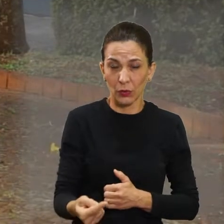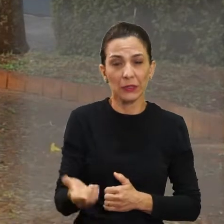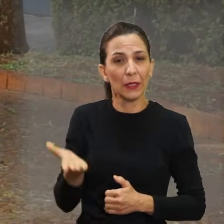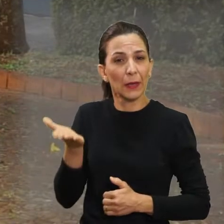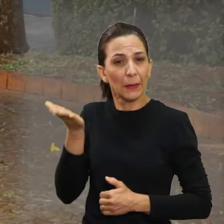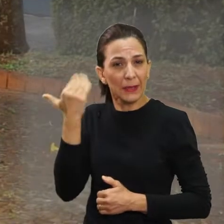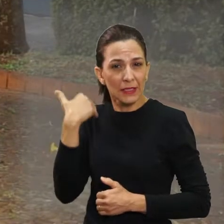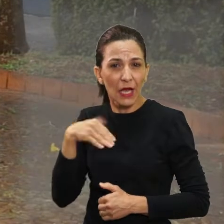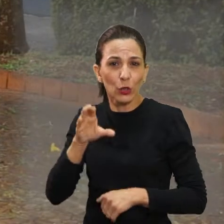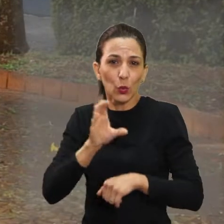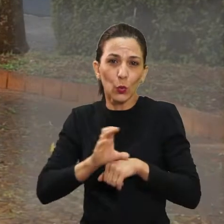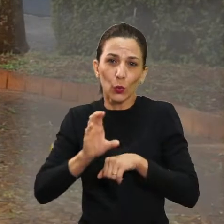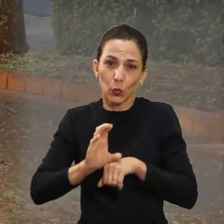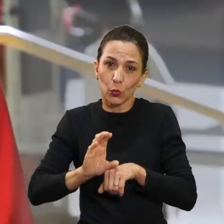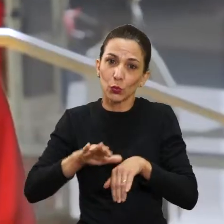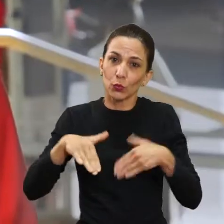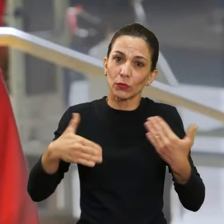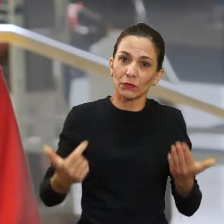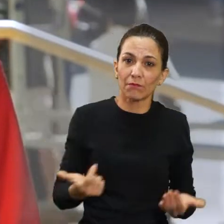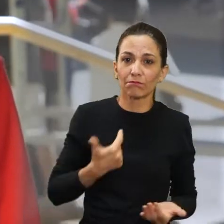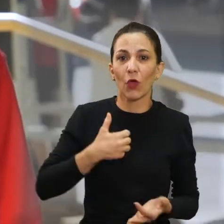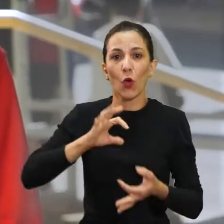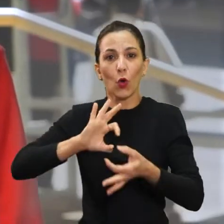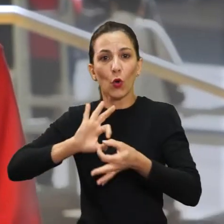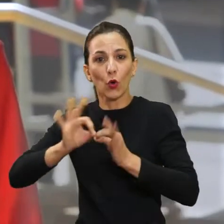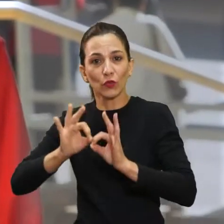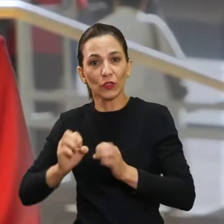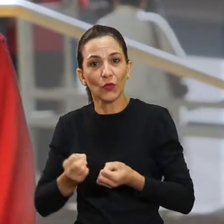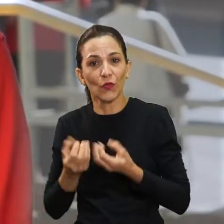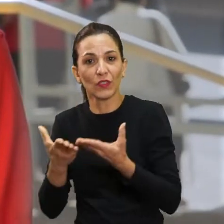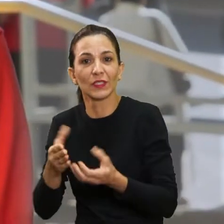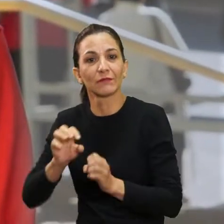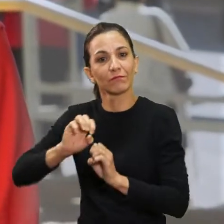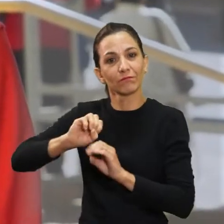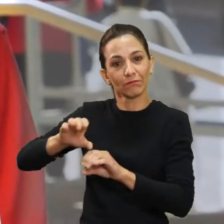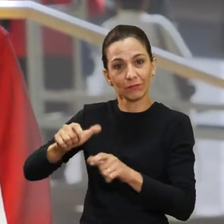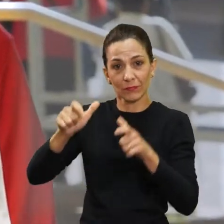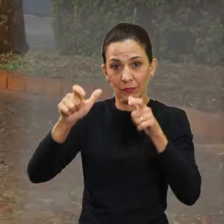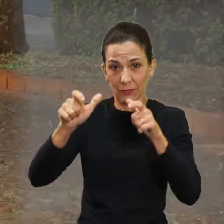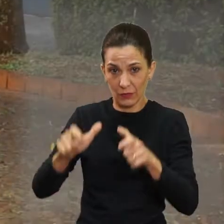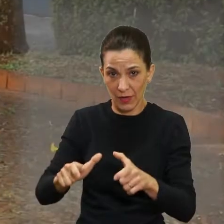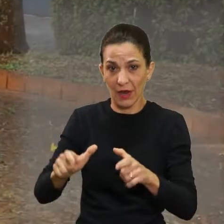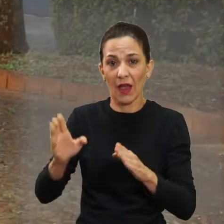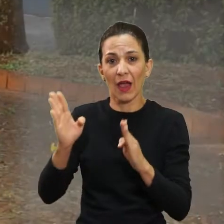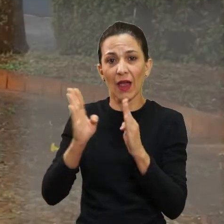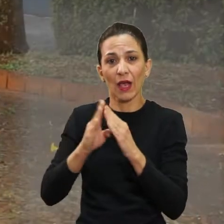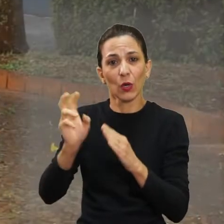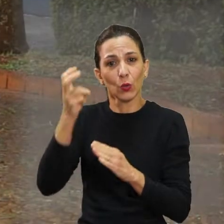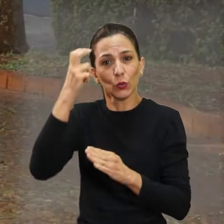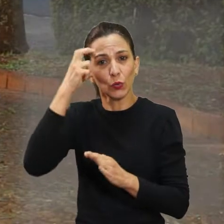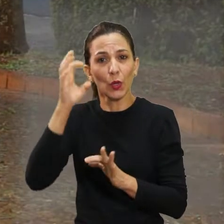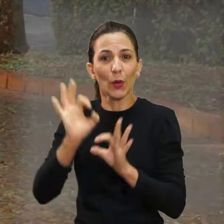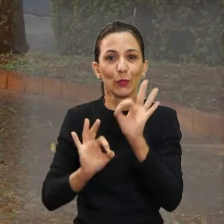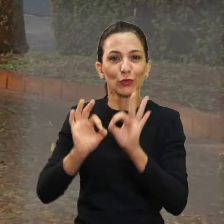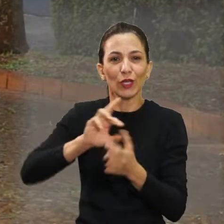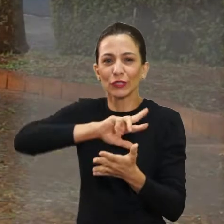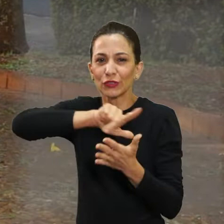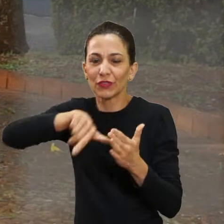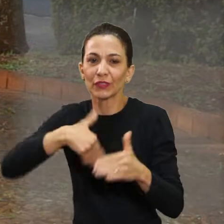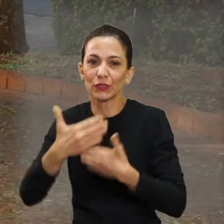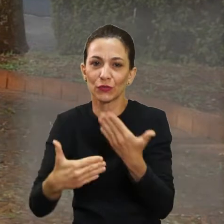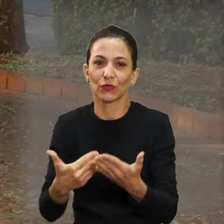aí já nesse processo do aprendizado, já tinha feito alguns cursos e tal, comecei a dar umas oficinas. E dentro da Casa da Cultura acabei realizando